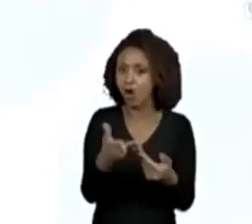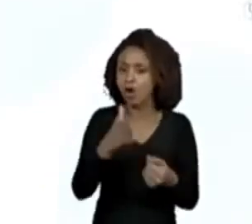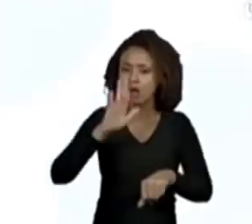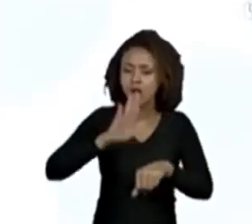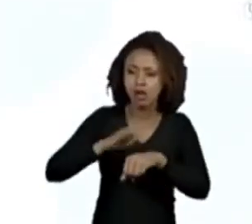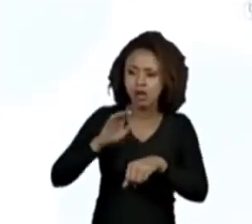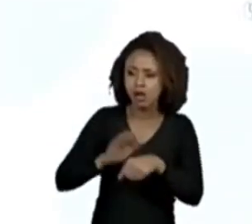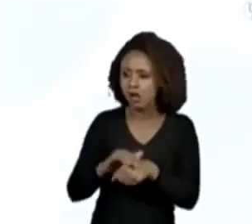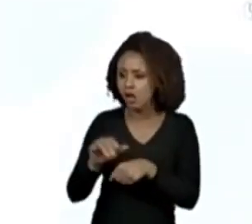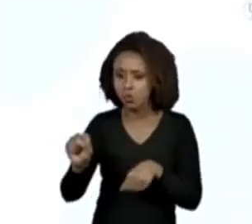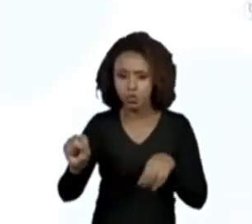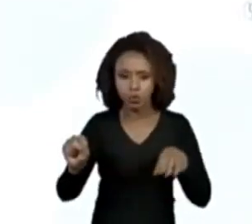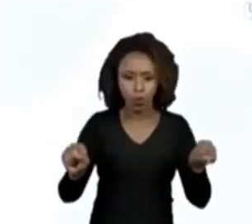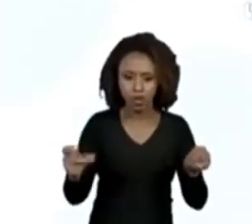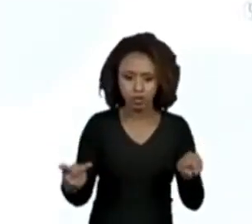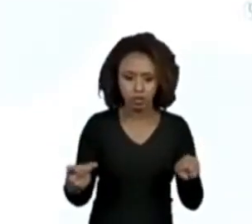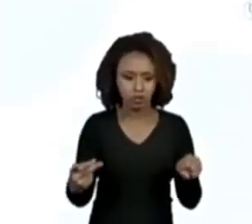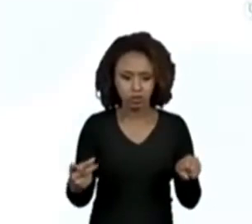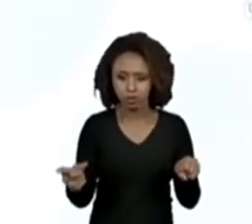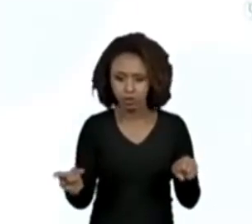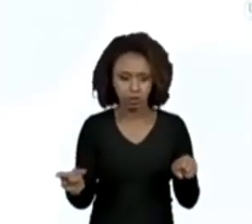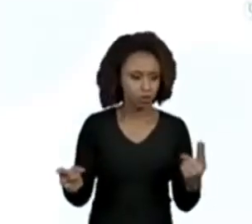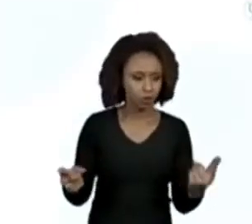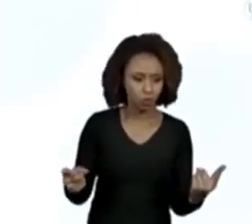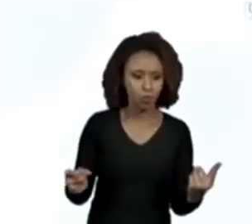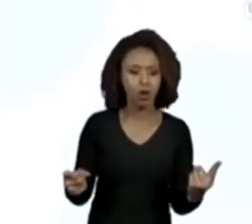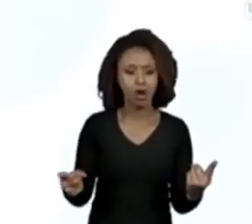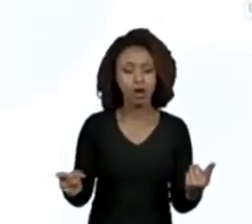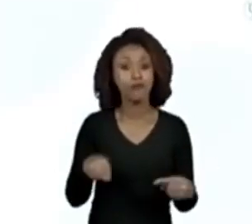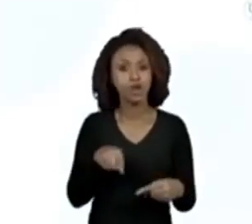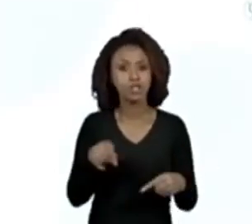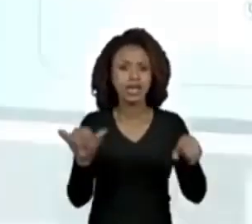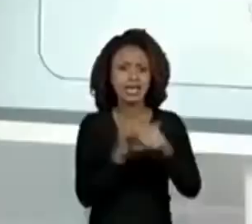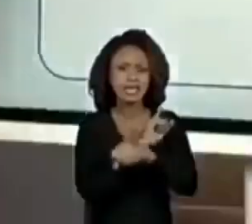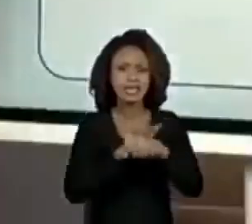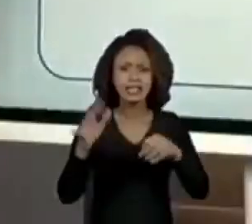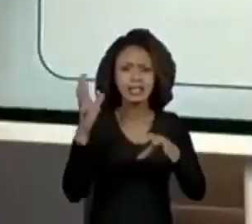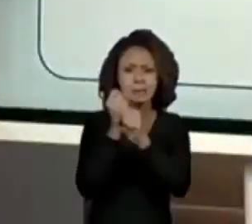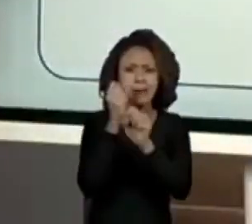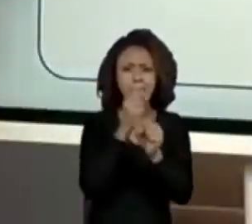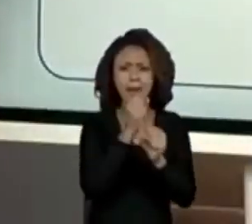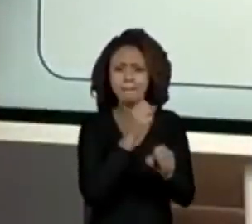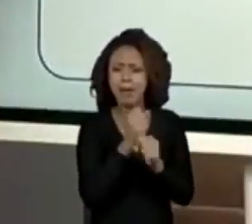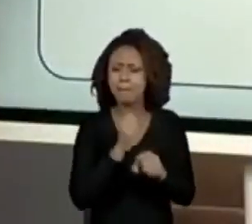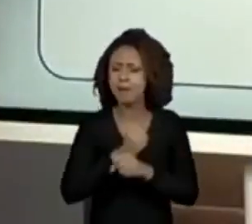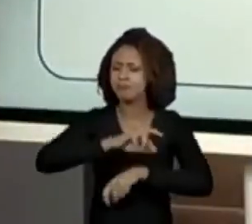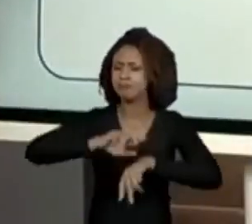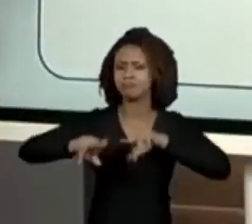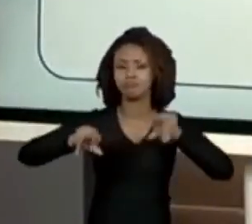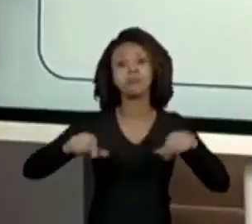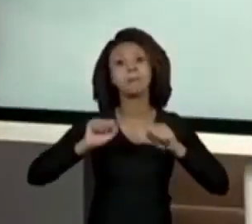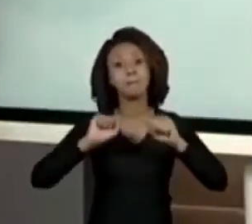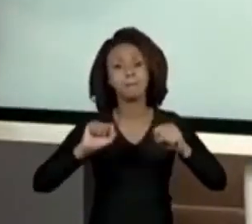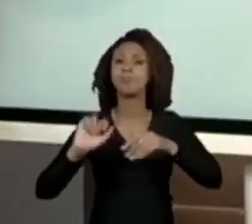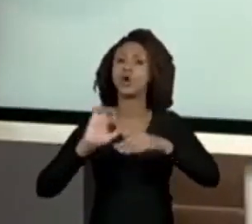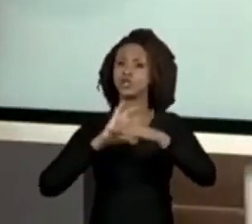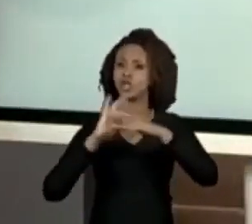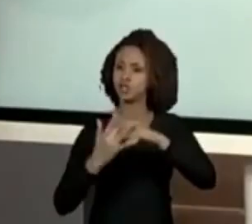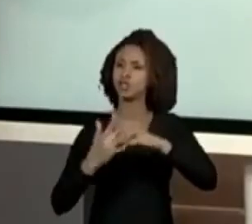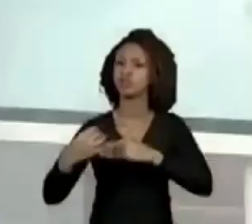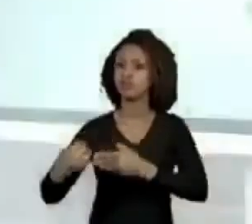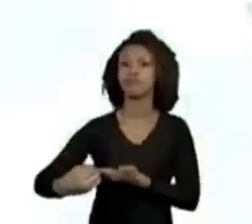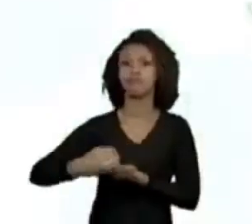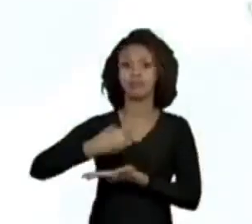bom? Resolverem de diferentes estratégias, tá? E aí pode mandar pra gente nas redes sociais, tá